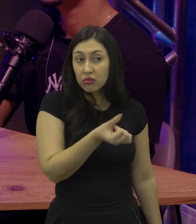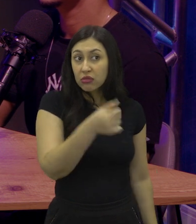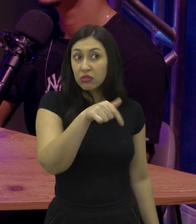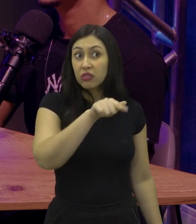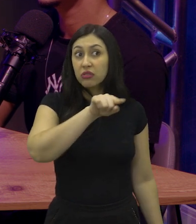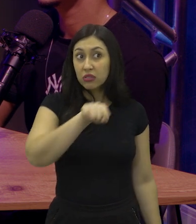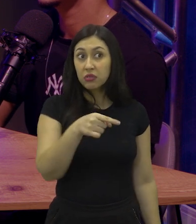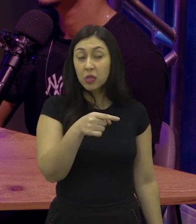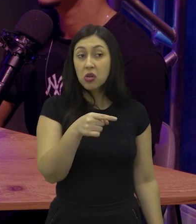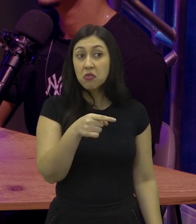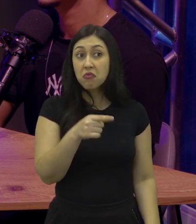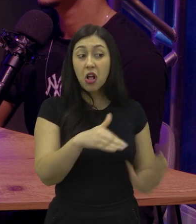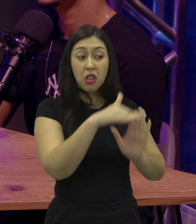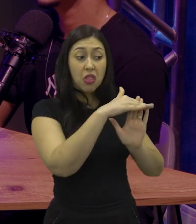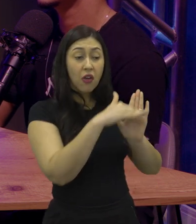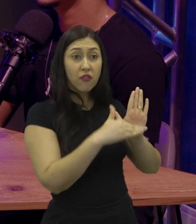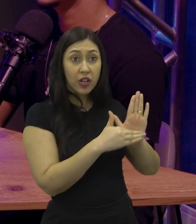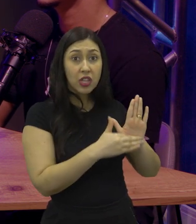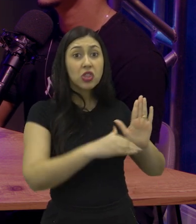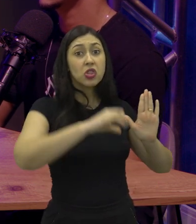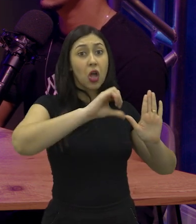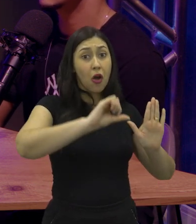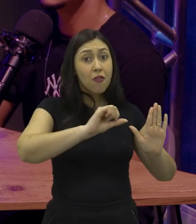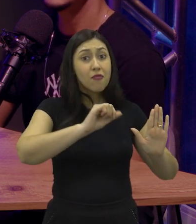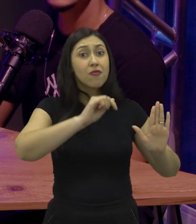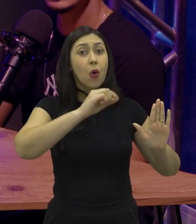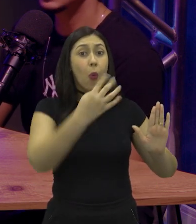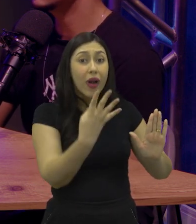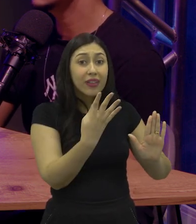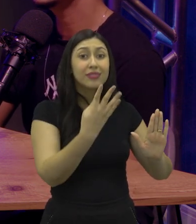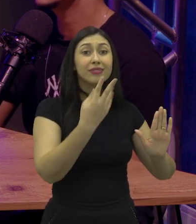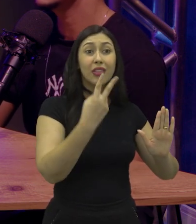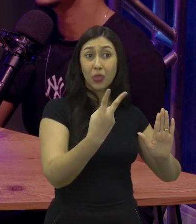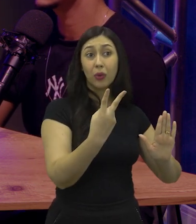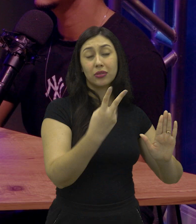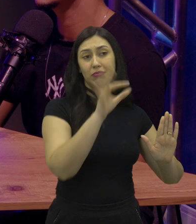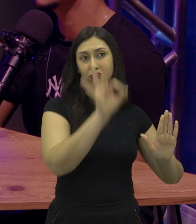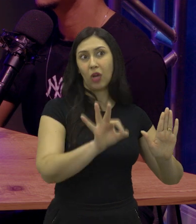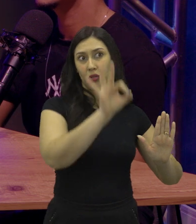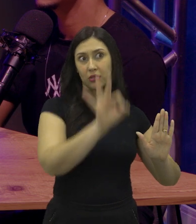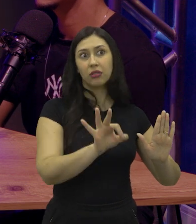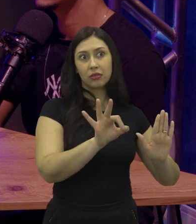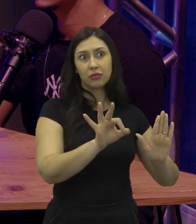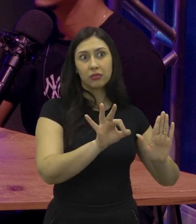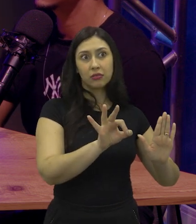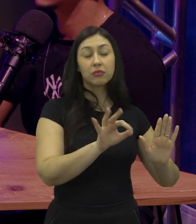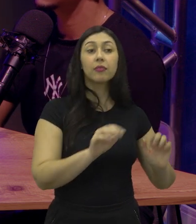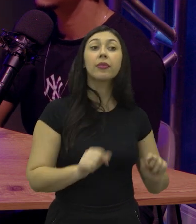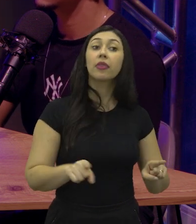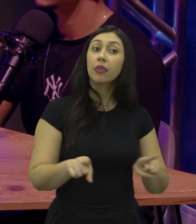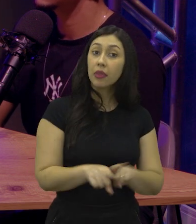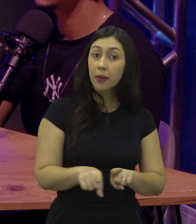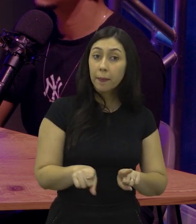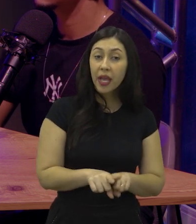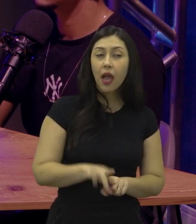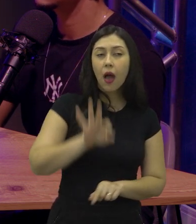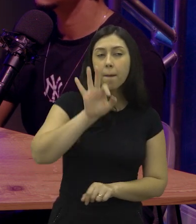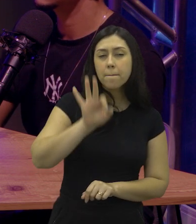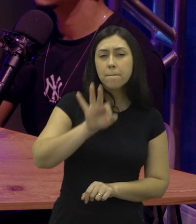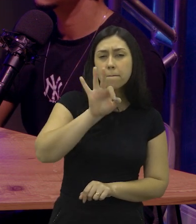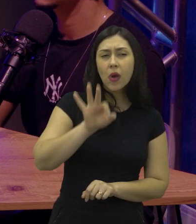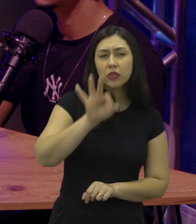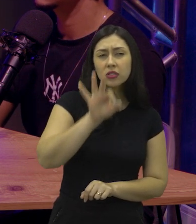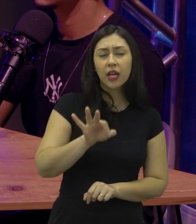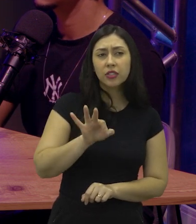né, uma retração aí de 42,4%, gente, é muita Quase coisa. Quase metade dos professores. Exatamente. Ao mesmo tempo, o percentual